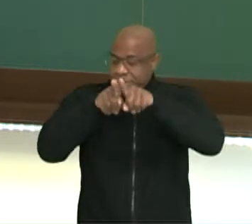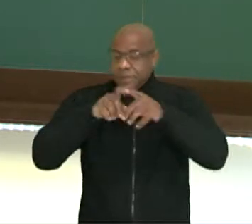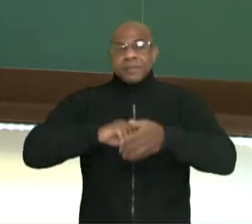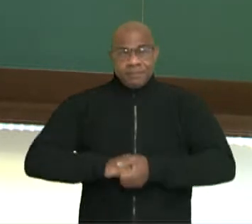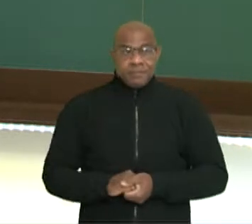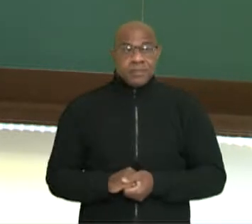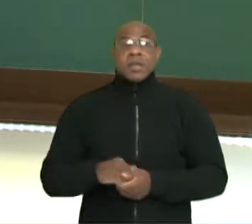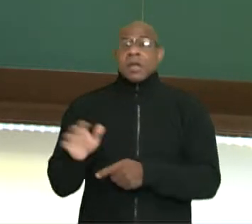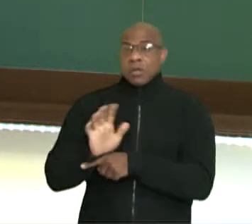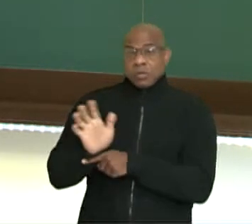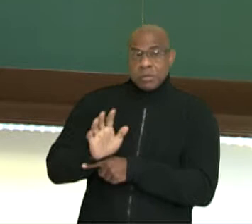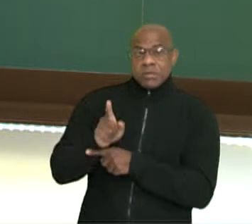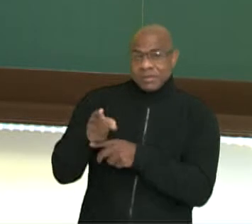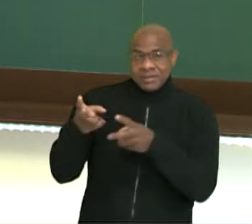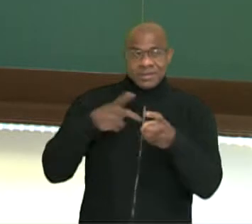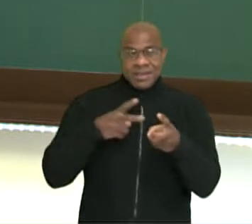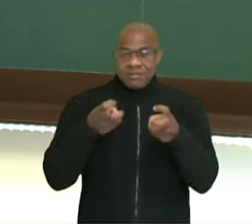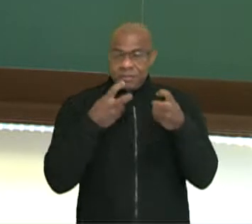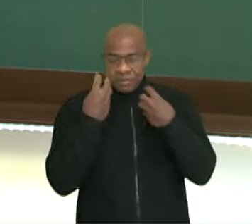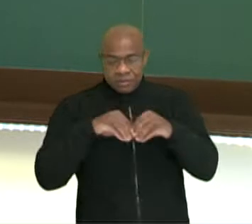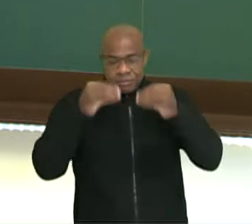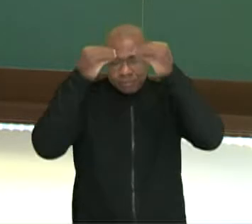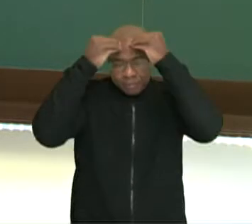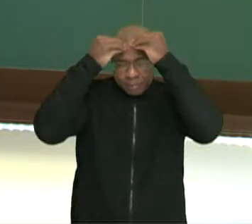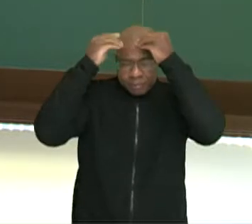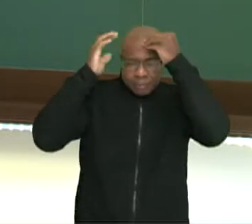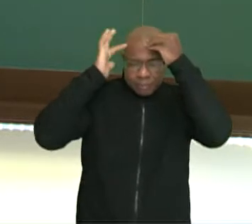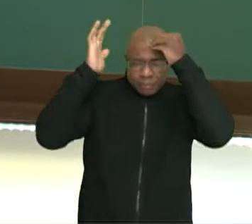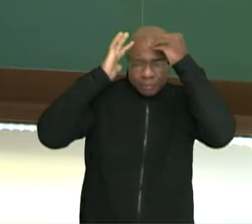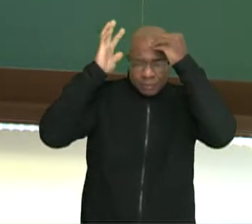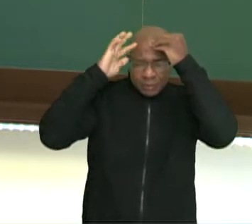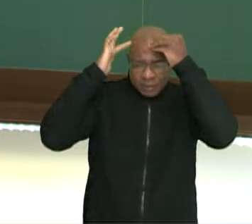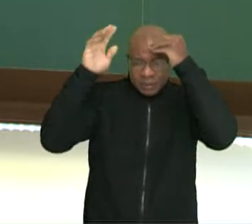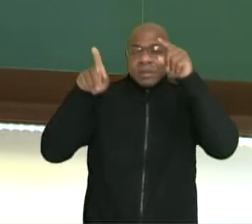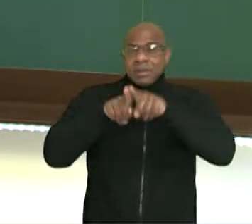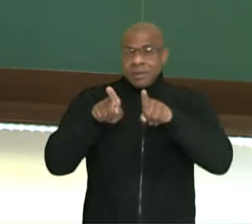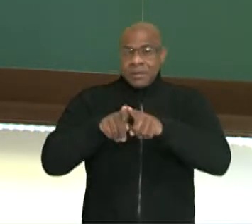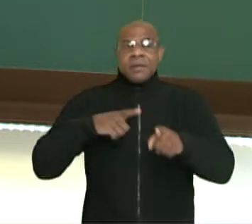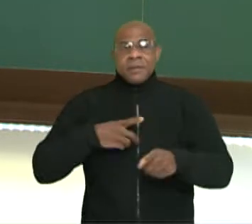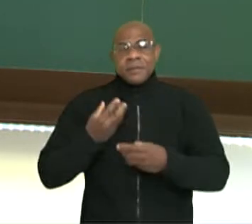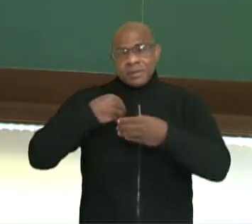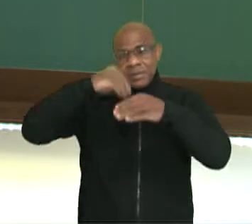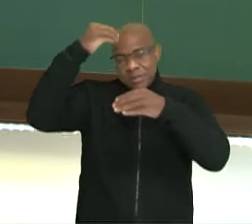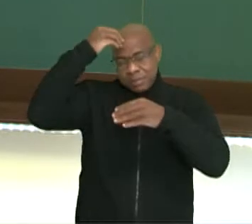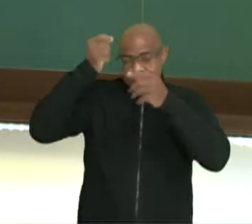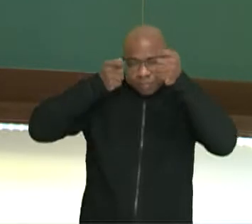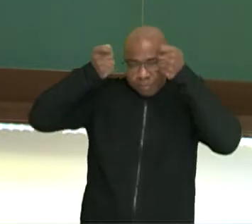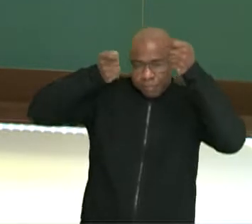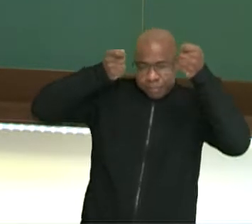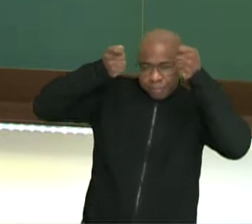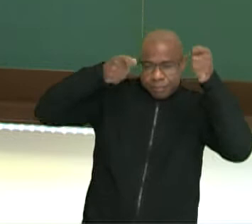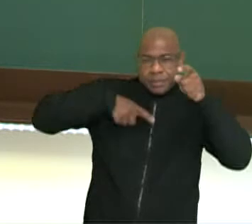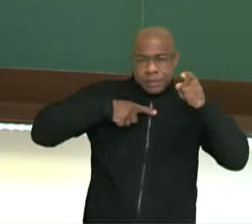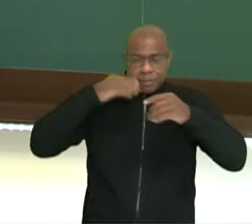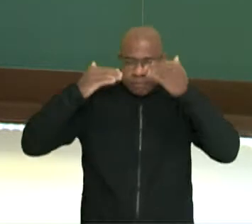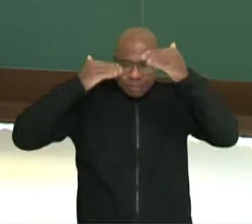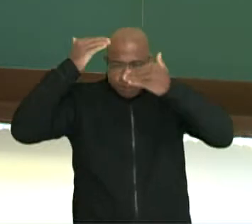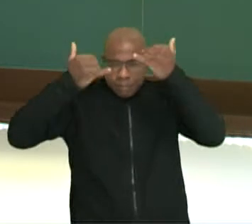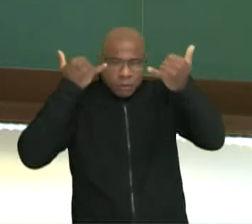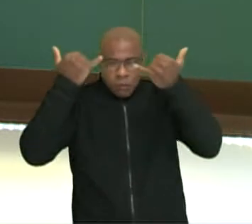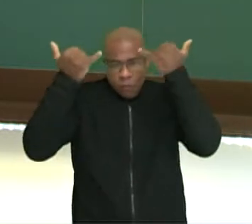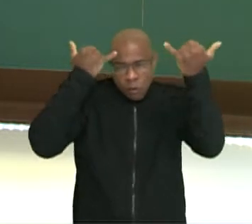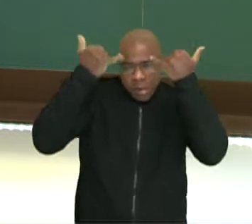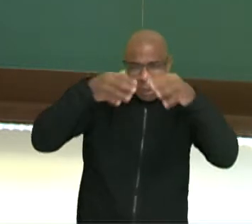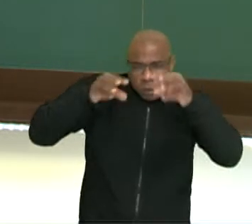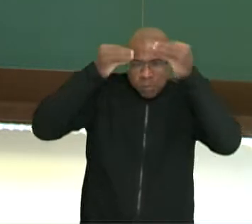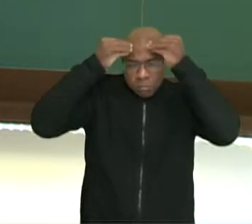no filme, essas 5 informações estão lá, ó, tipo como se fossem pilotos de uma nave. Estão lá controlando, processando as informações que